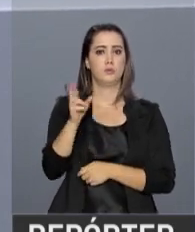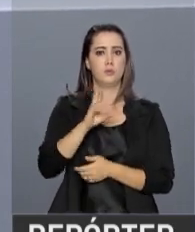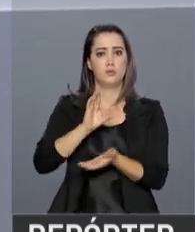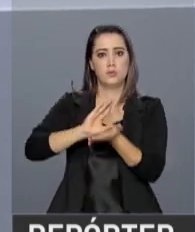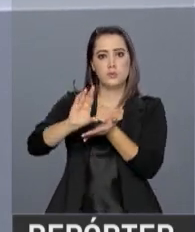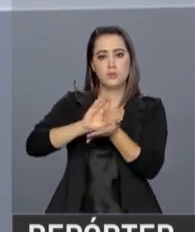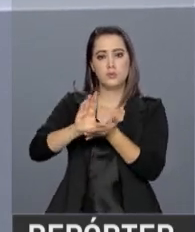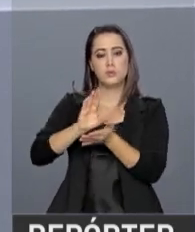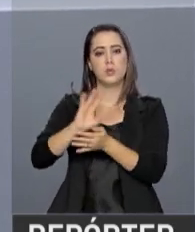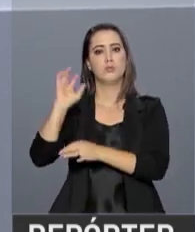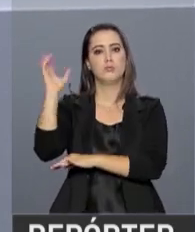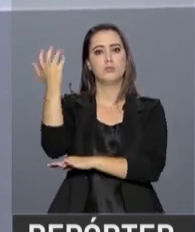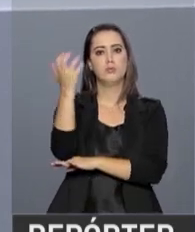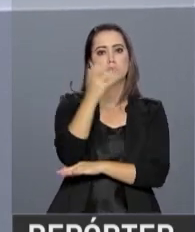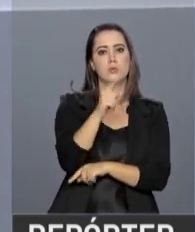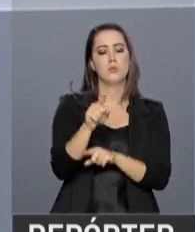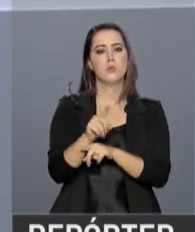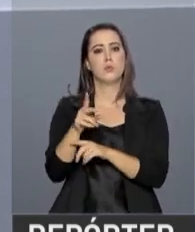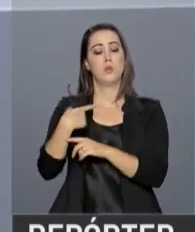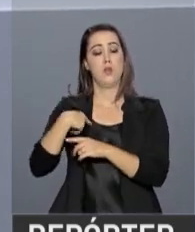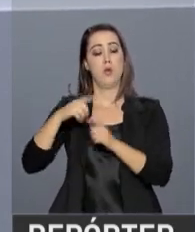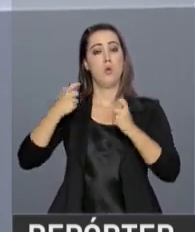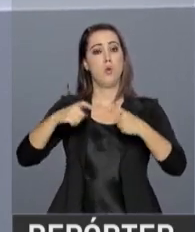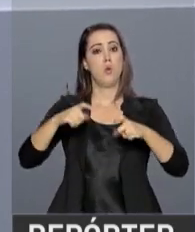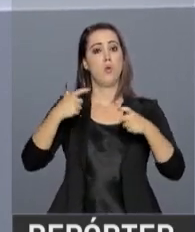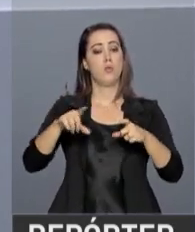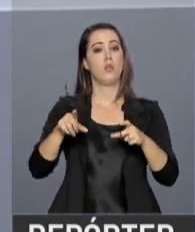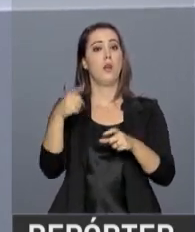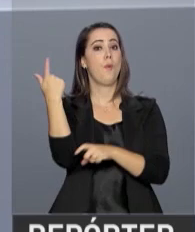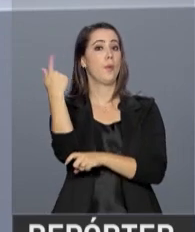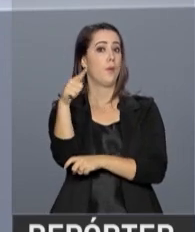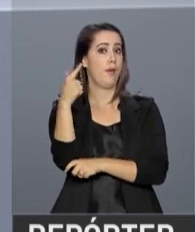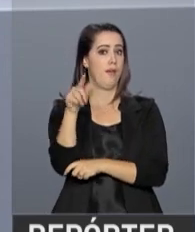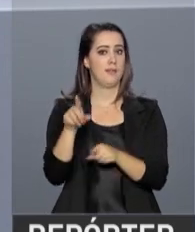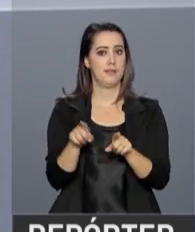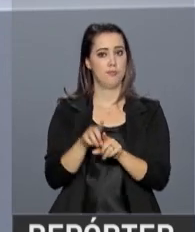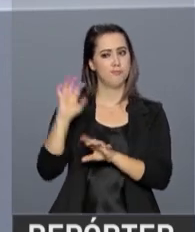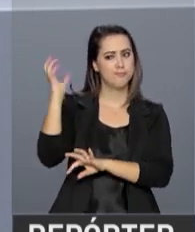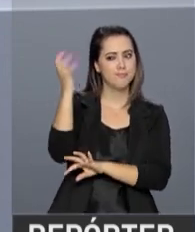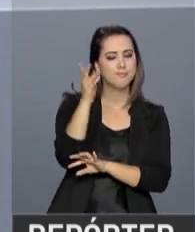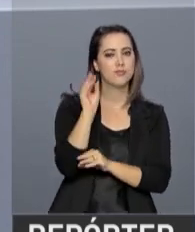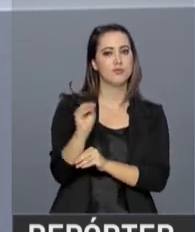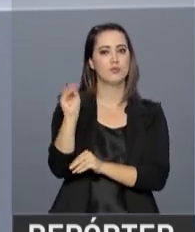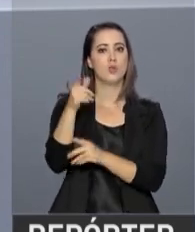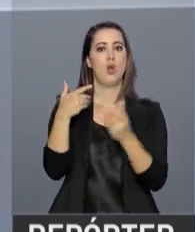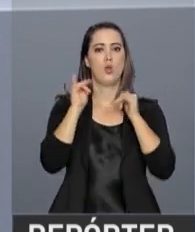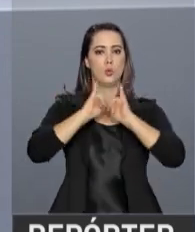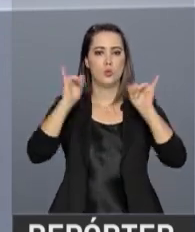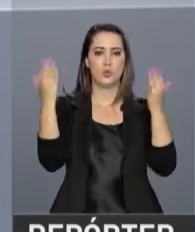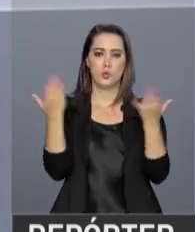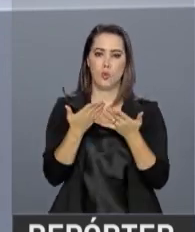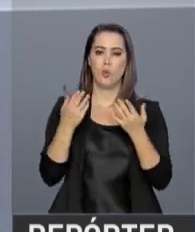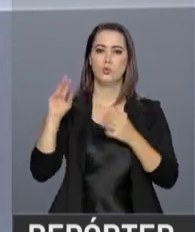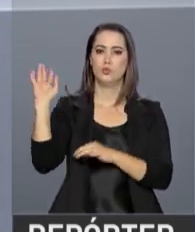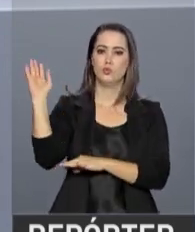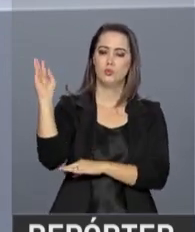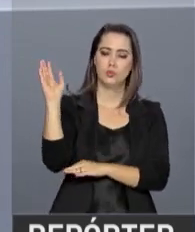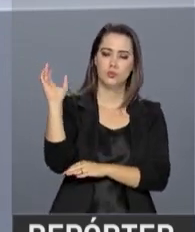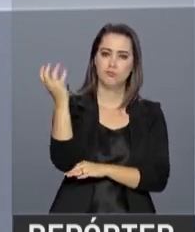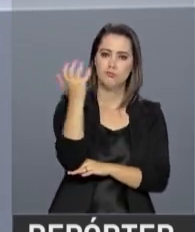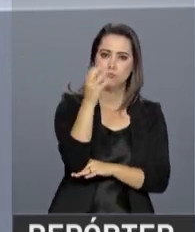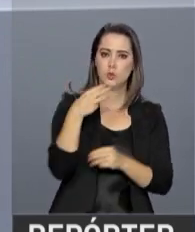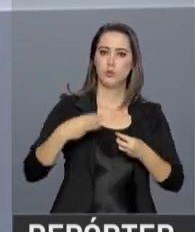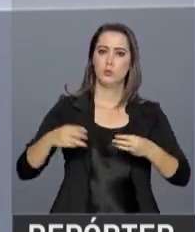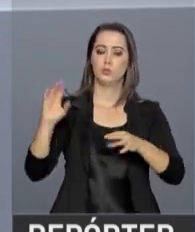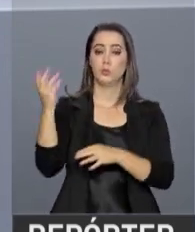reais serão destinados ao Parque Nacional da Chapada dos Veadeiros, em Goiás. O anúncio foi feito hoje, durante coletiva do Ministério do Meio Ambiente.